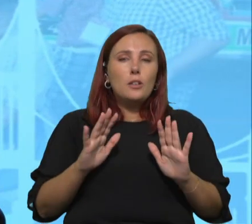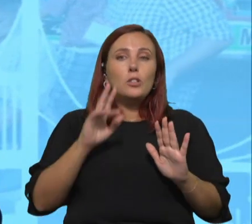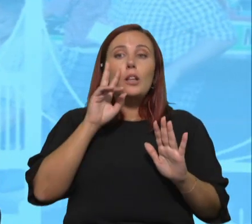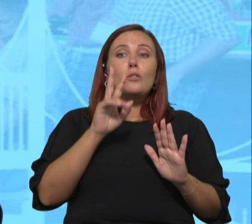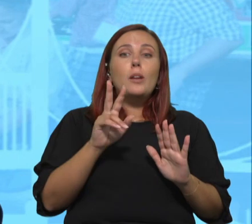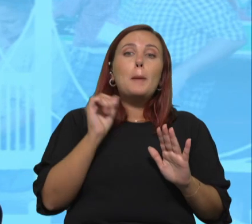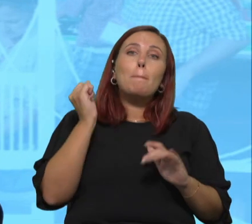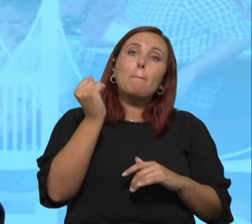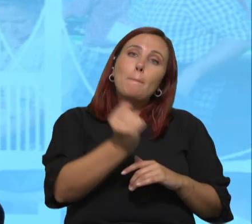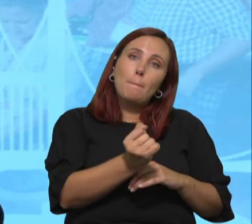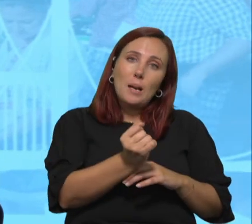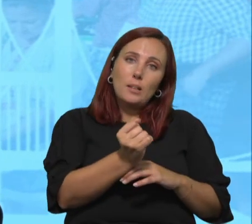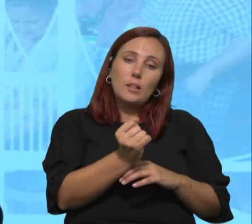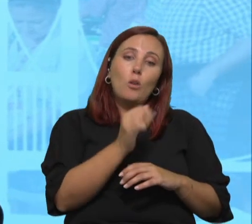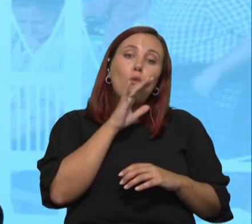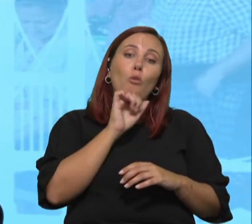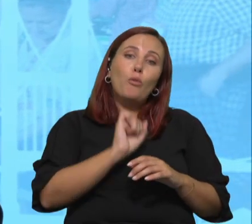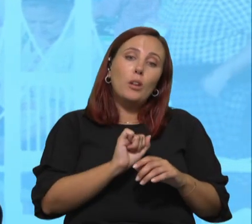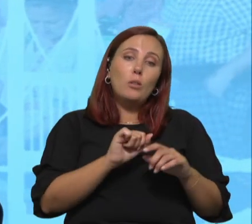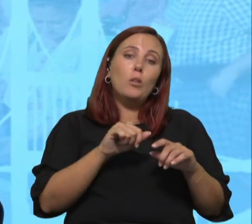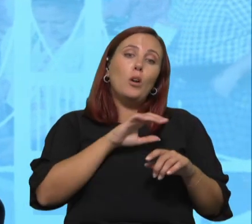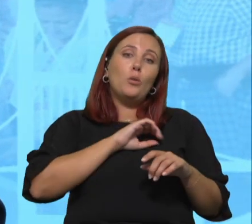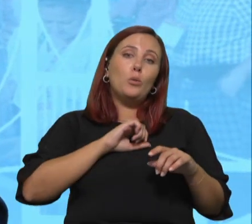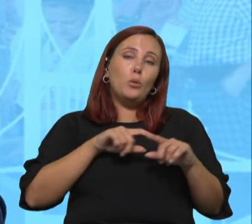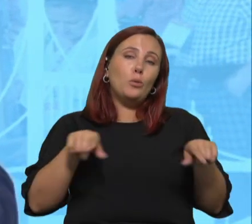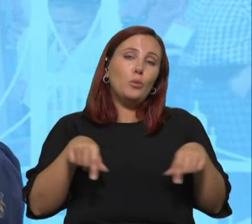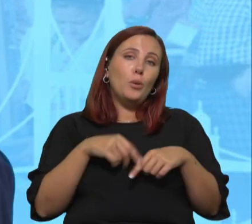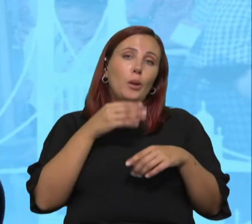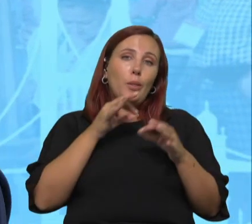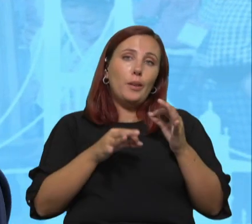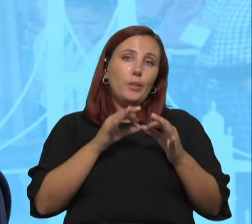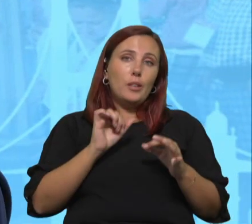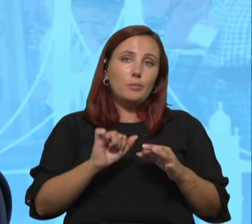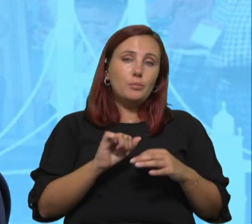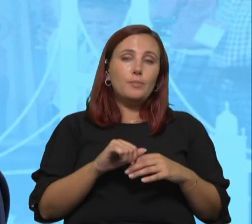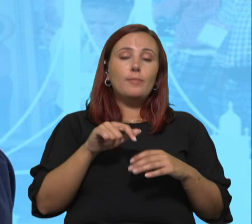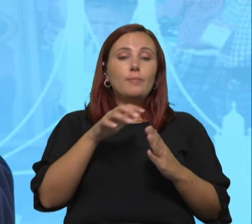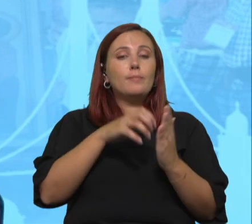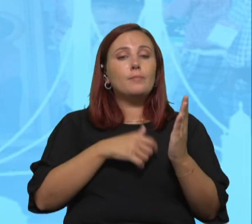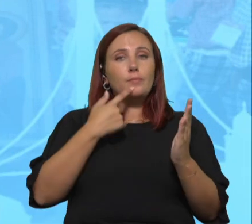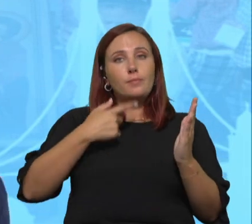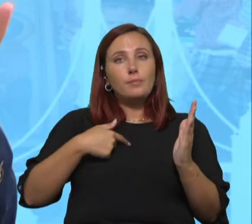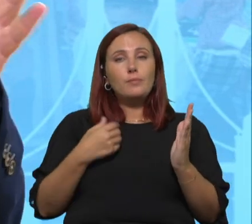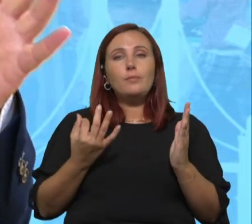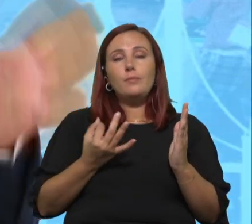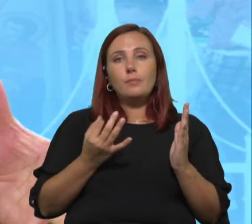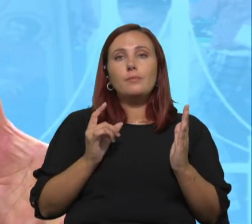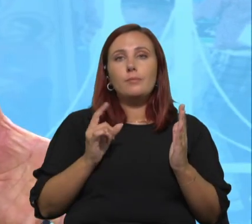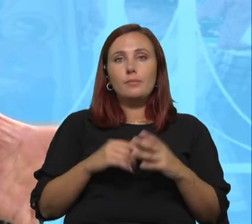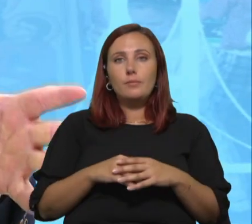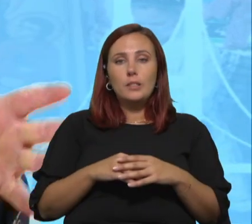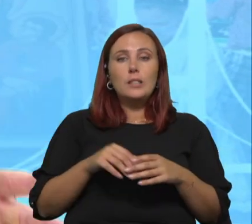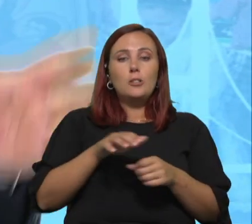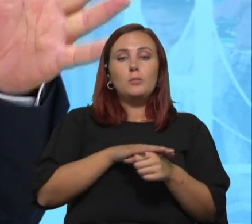matam o filho do dono da vinha. E o que é que este texto nos diz? Que perante a situação de